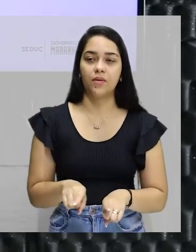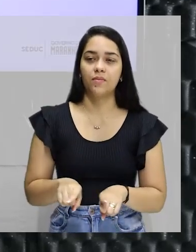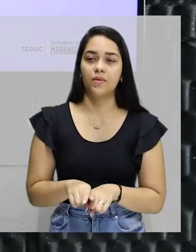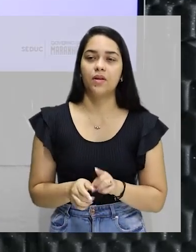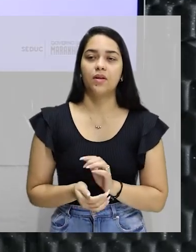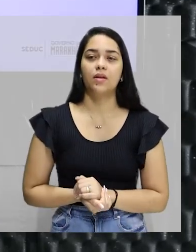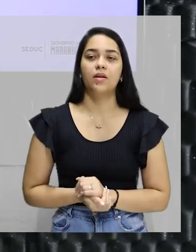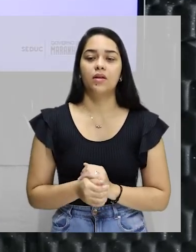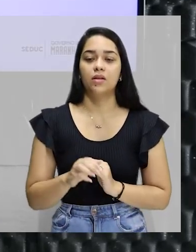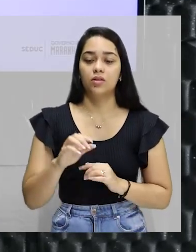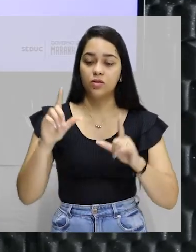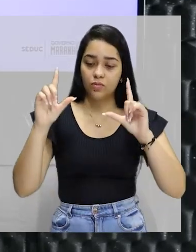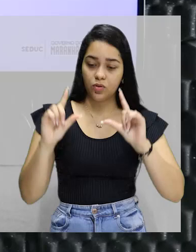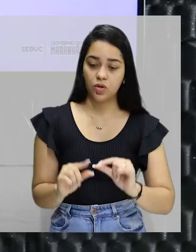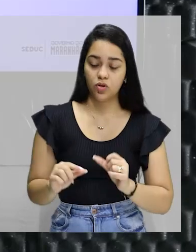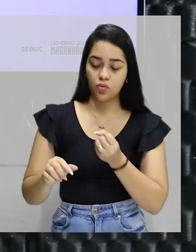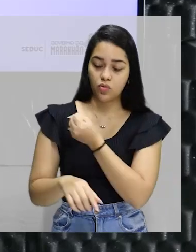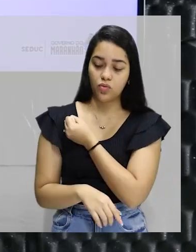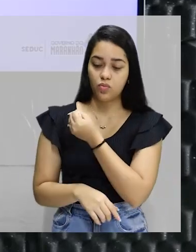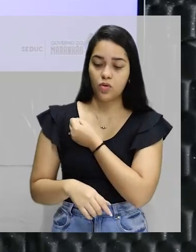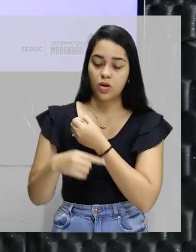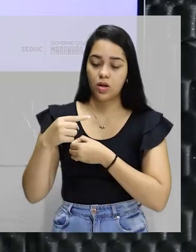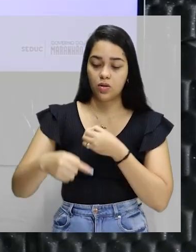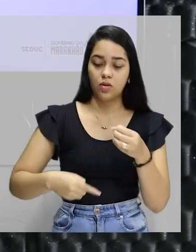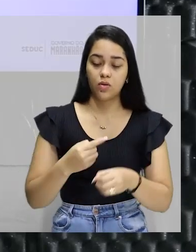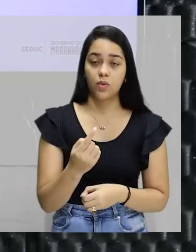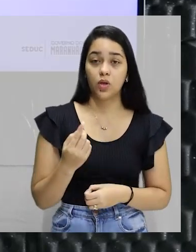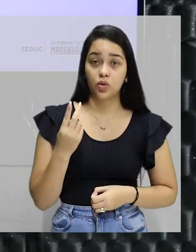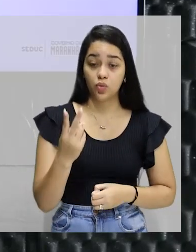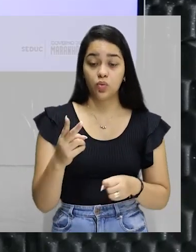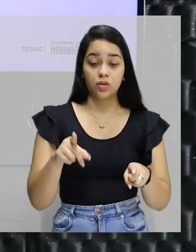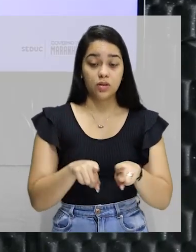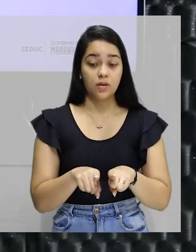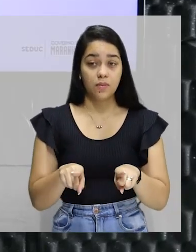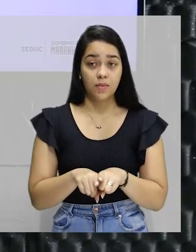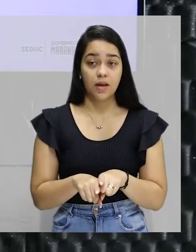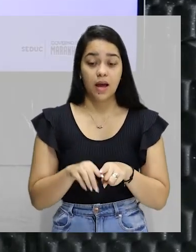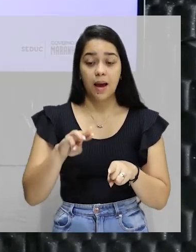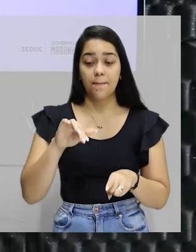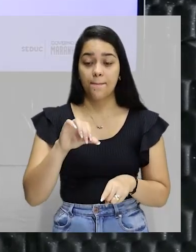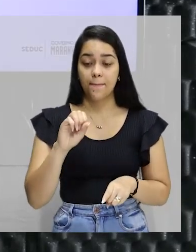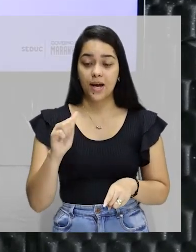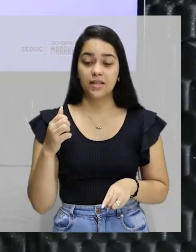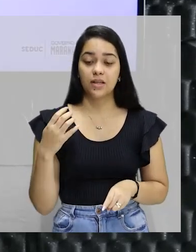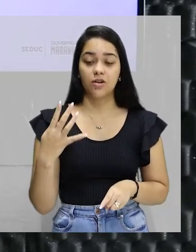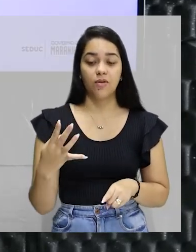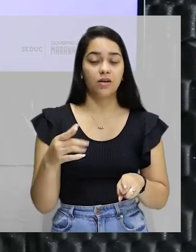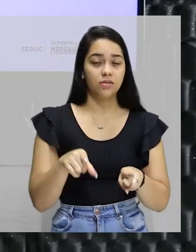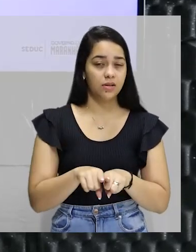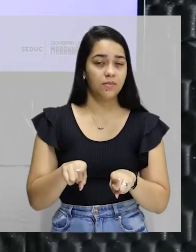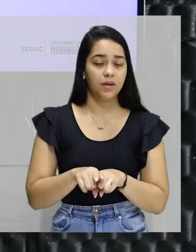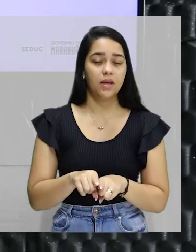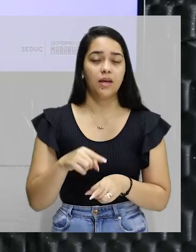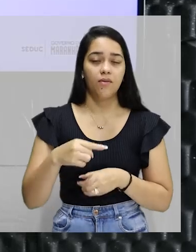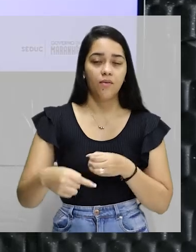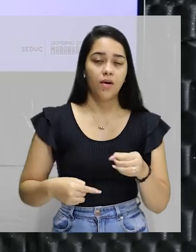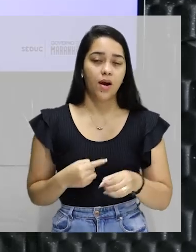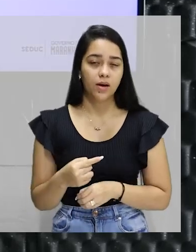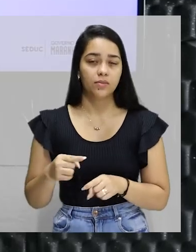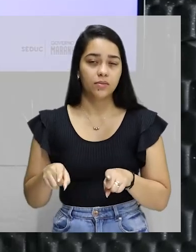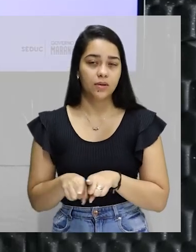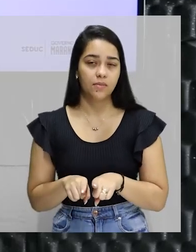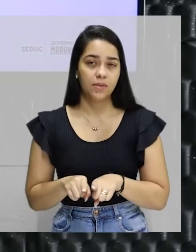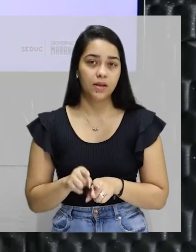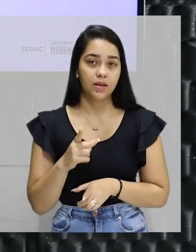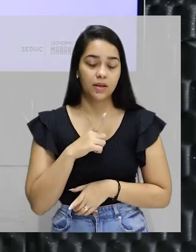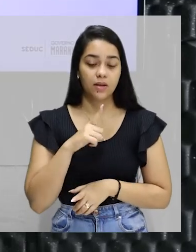diminuindo o número atômico em 2 unidades e a massa em 4 unidades daquele átomo emissor,